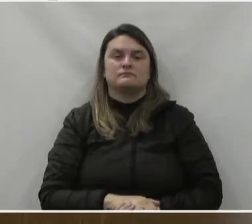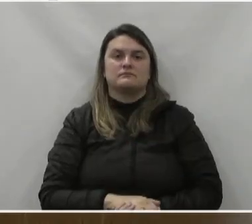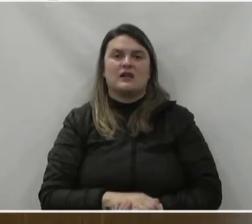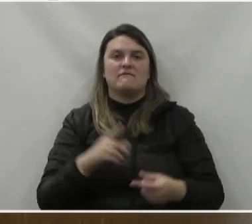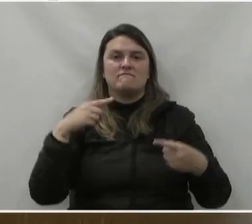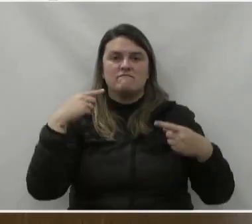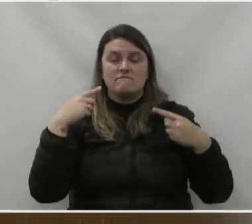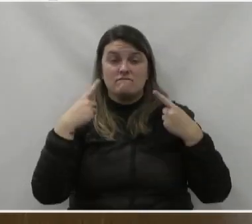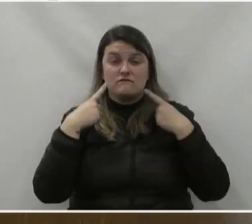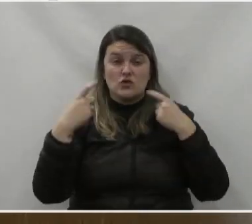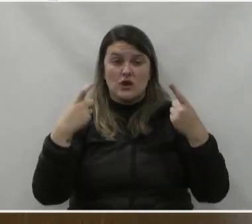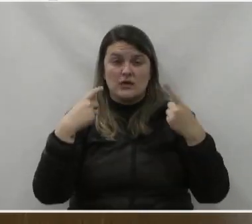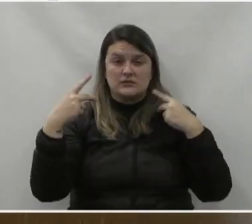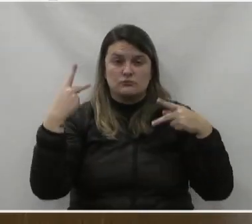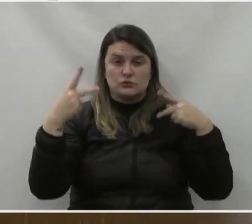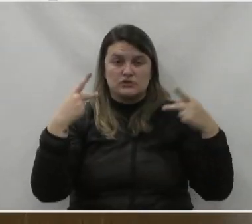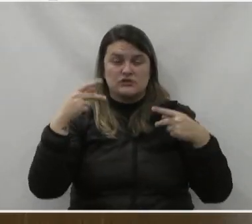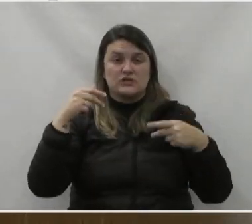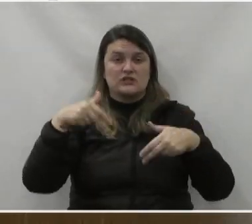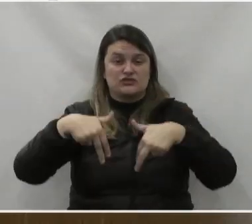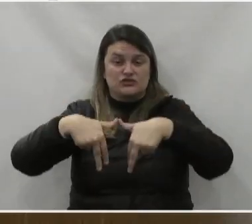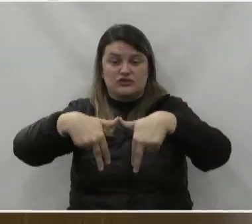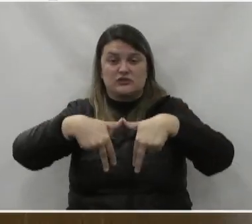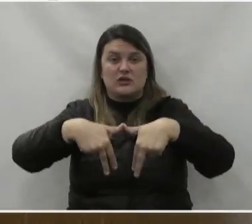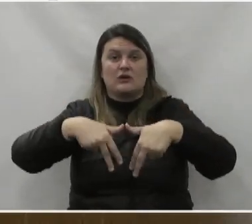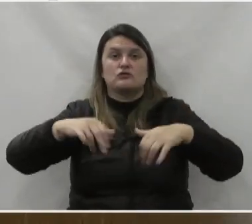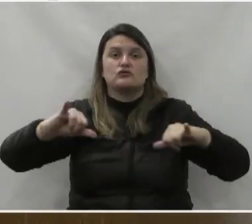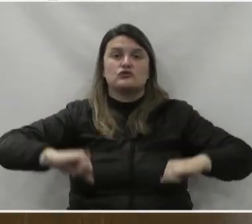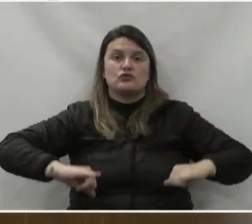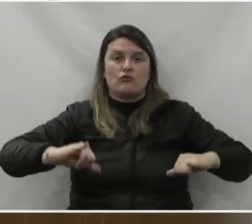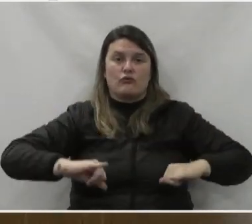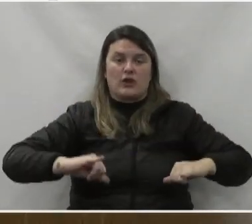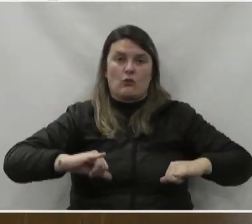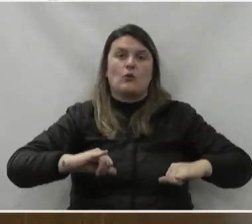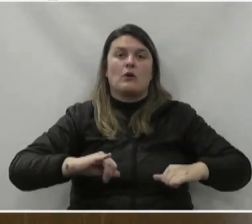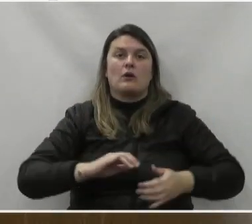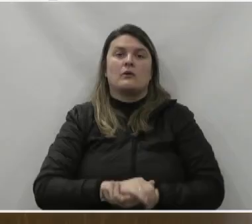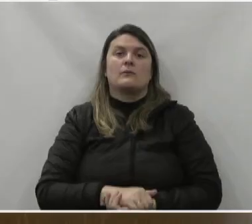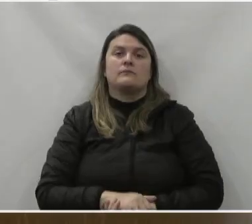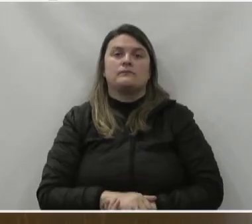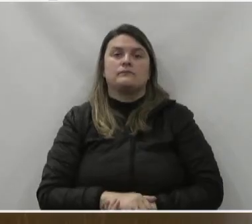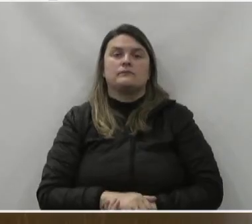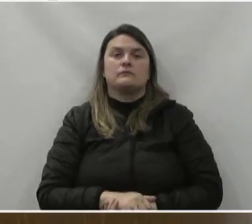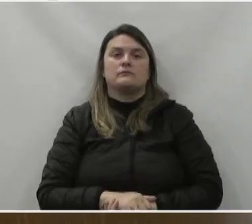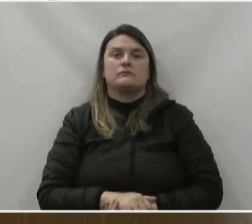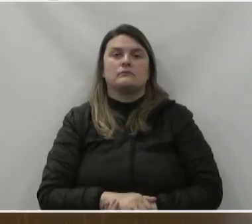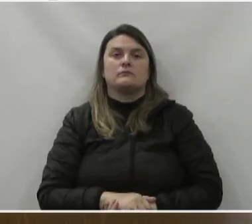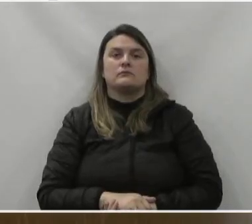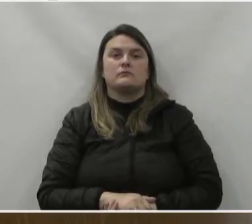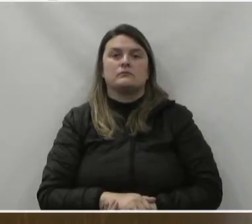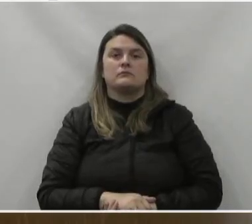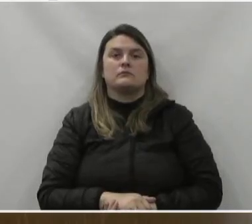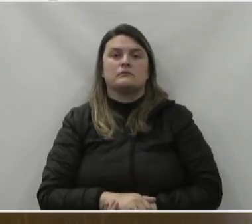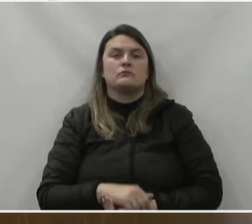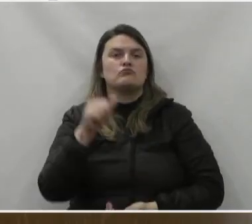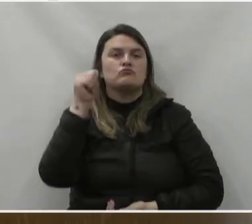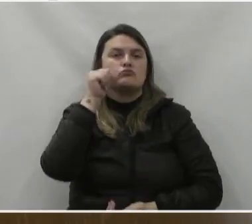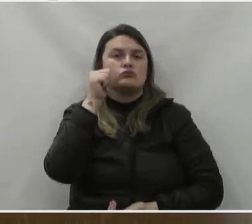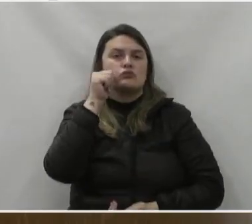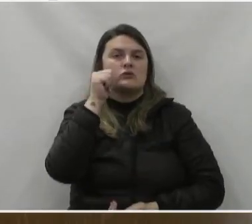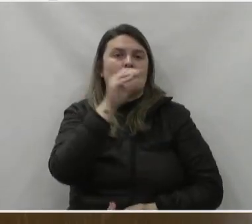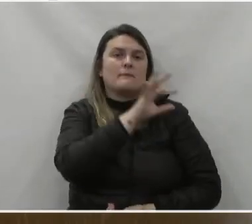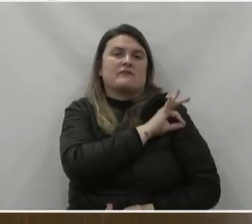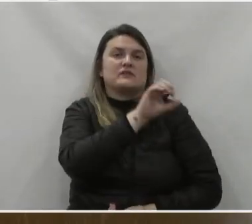violência política de gênero, vereadora, sofreu as candidatas que eu saí, que eu concorri, que foram a prefeita, que primeiro foi a